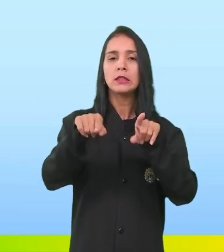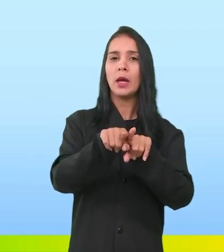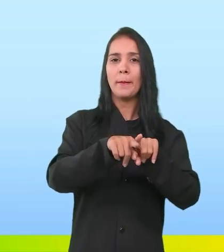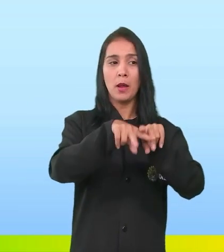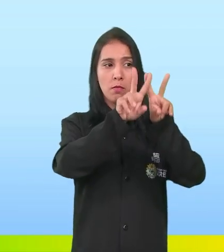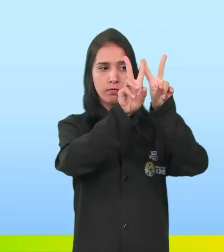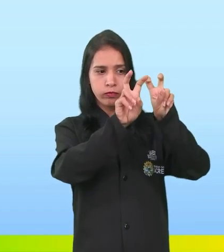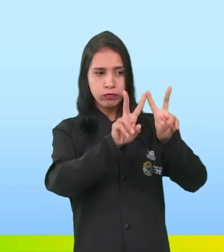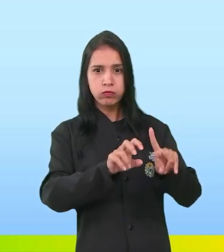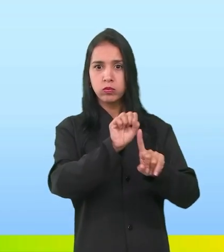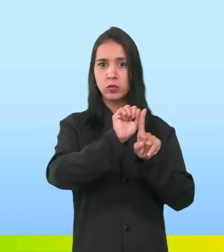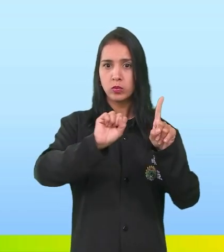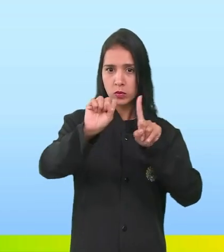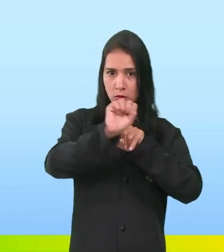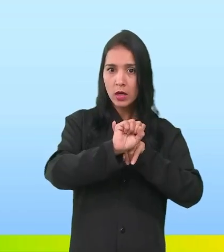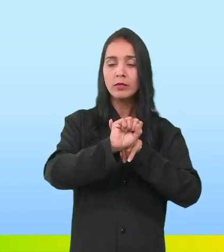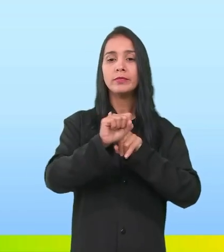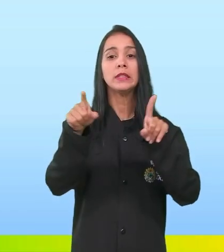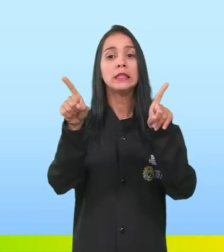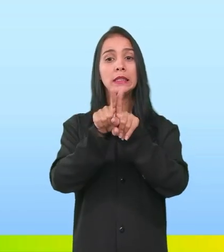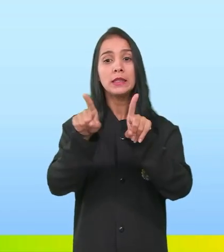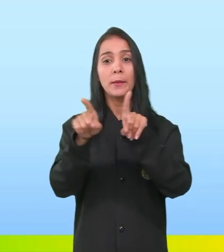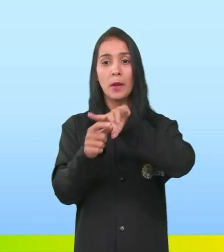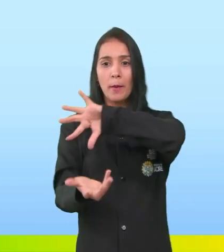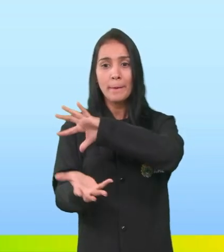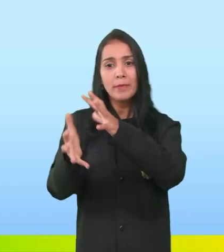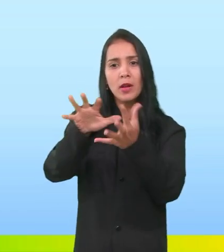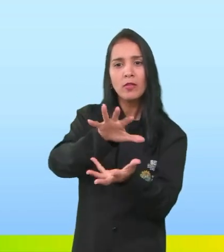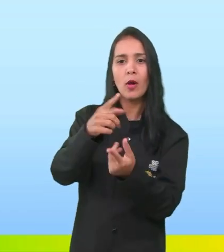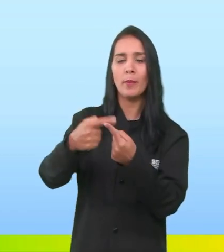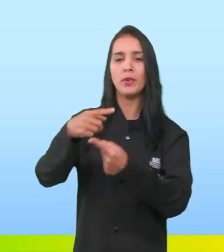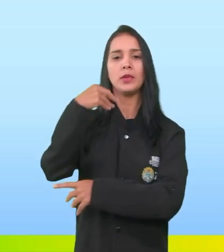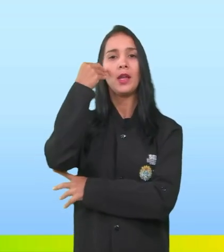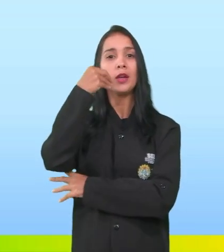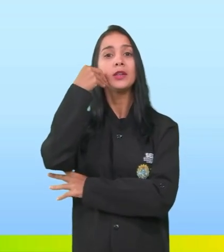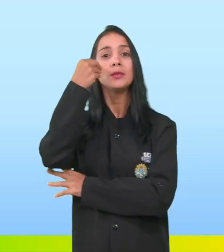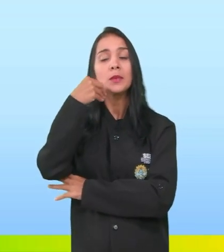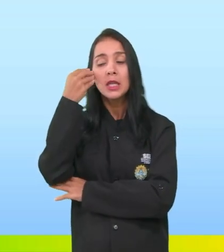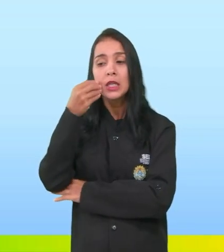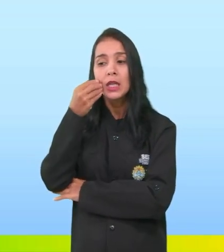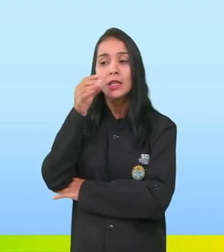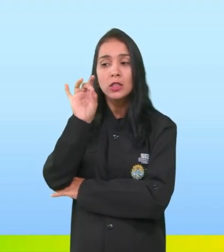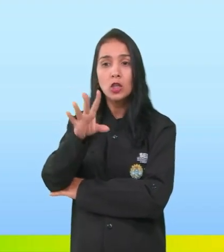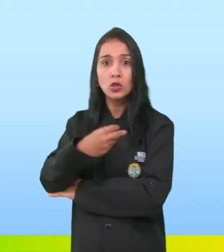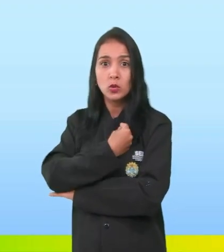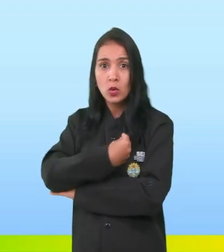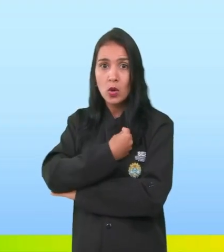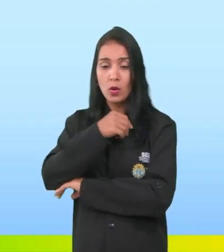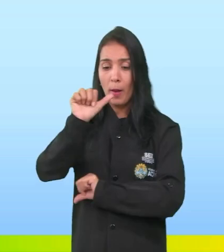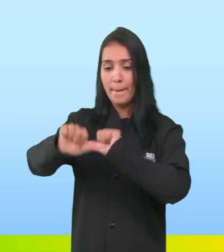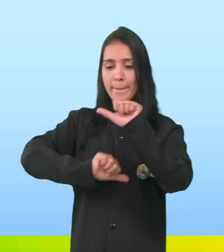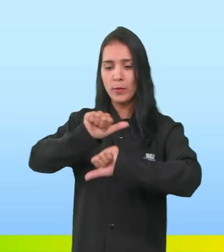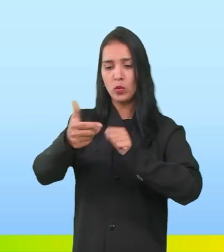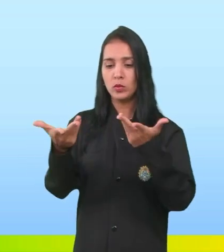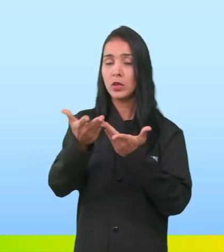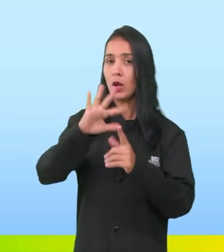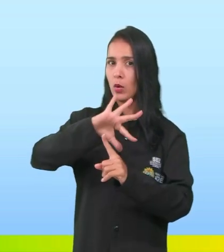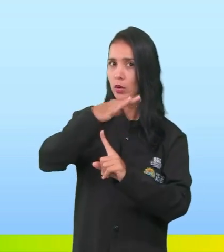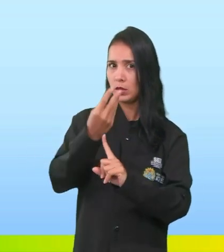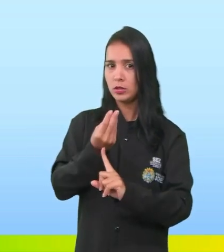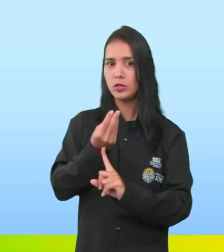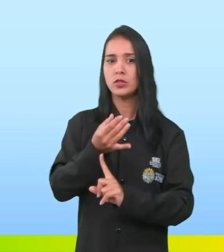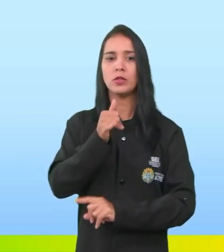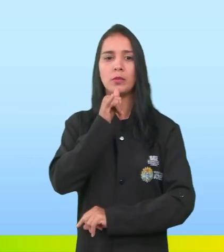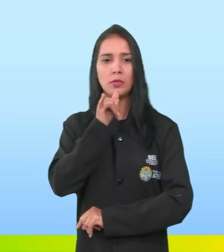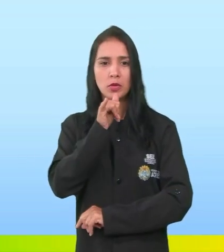a gente tem outro caso onde a expressão corporal ela é utilizada para a arte, que é o caso da performance, onde geralmente